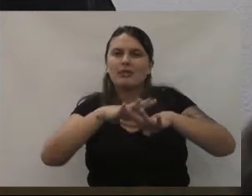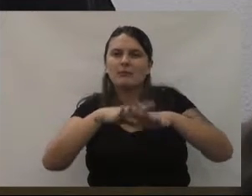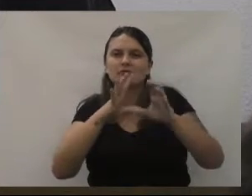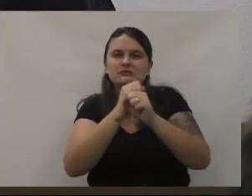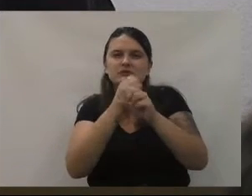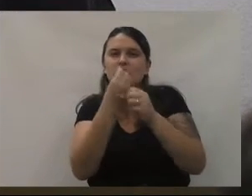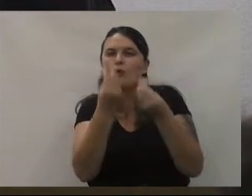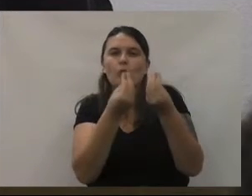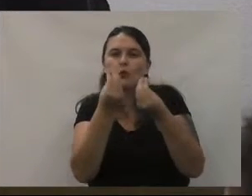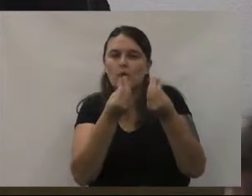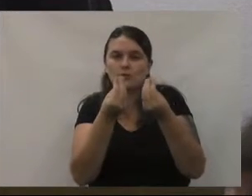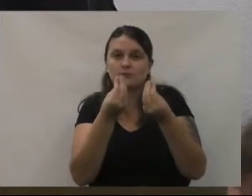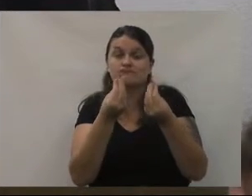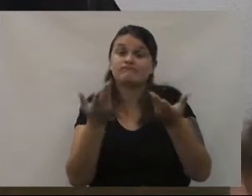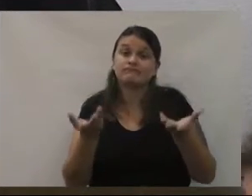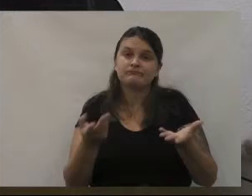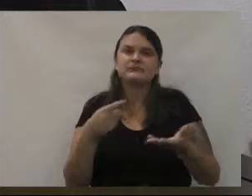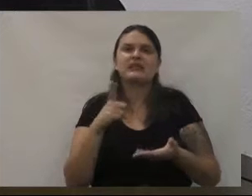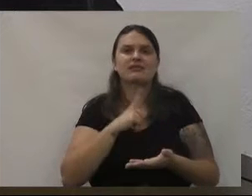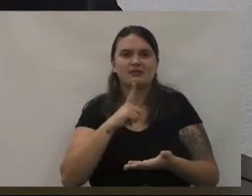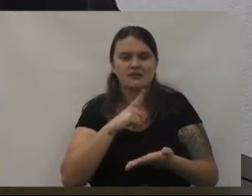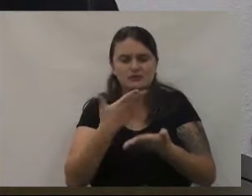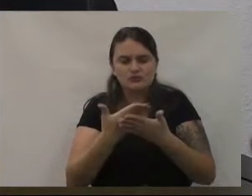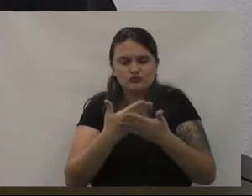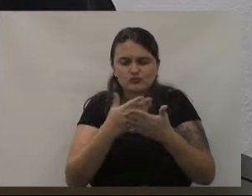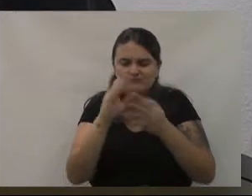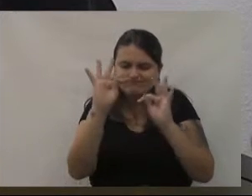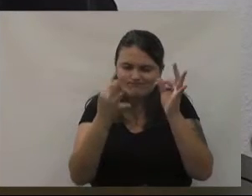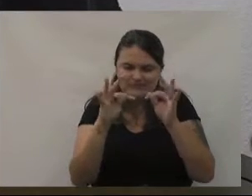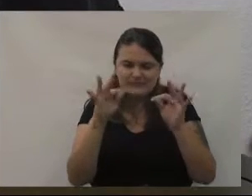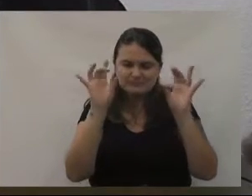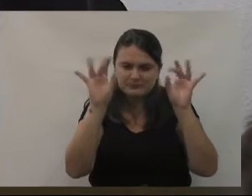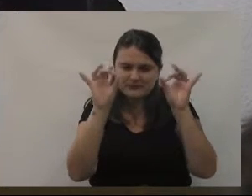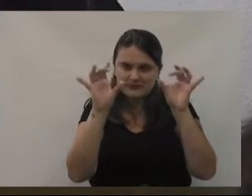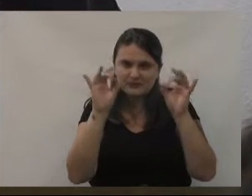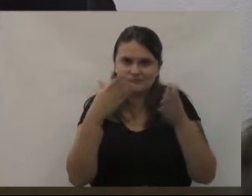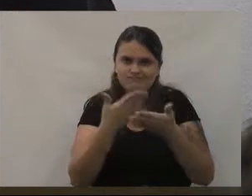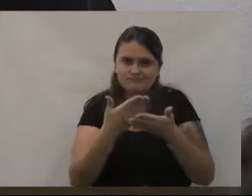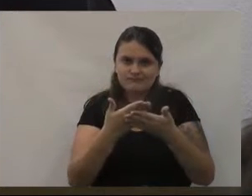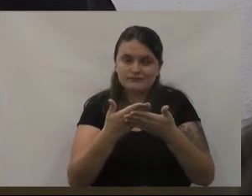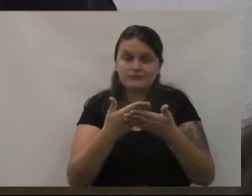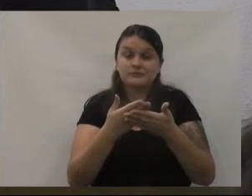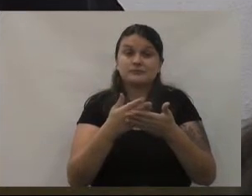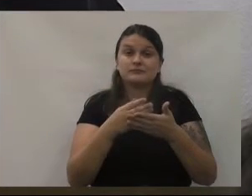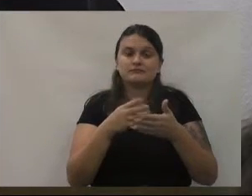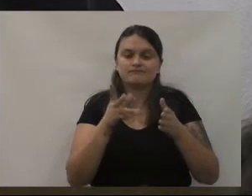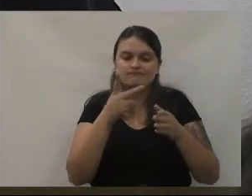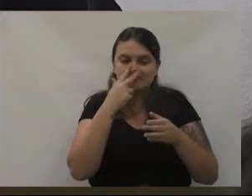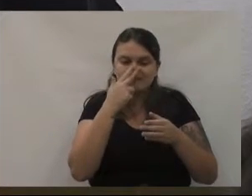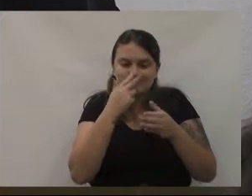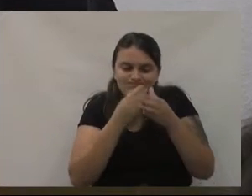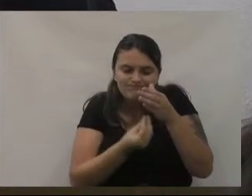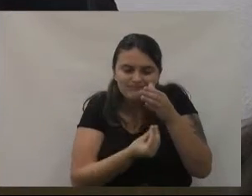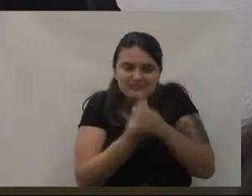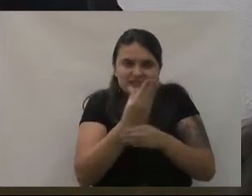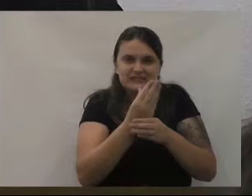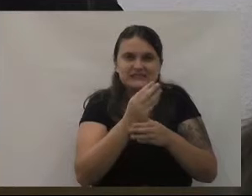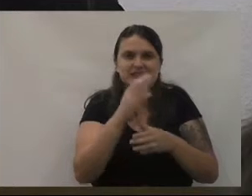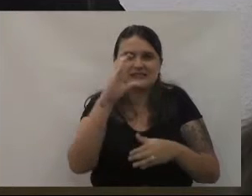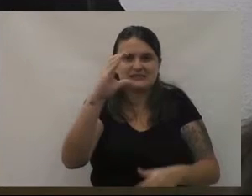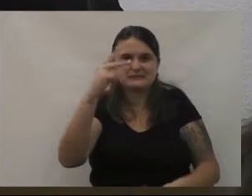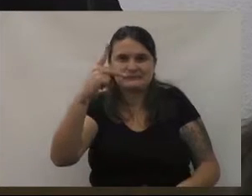contrário, existem estudos técnicos, inclusive oriundos de uma CPI no